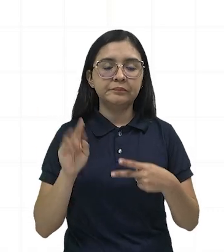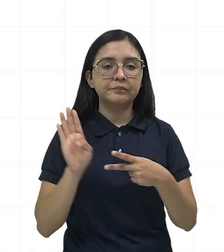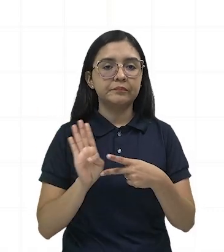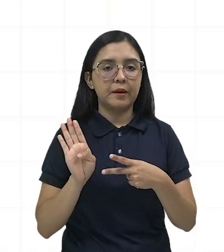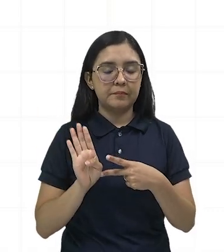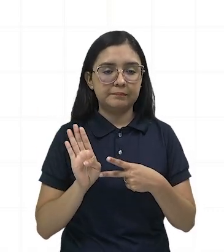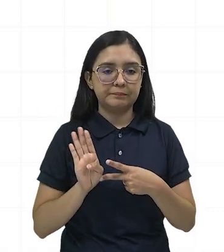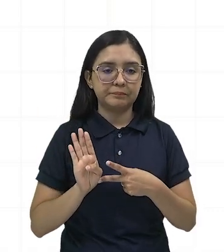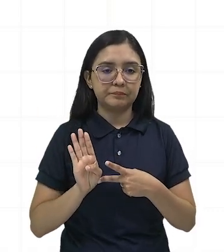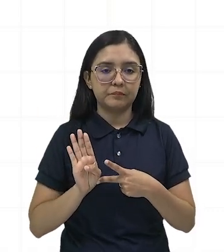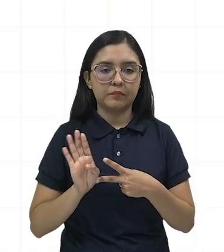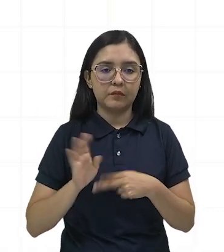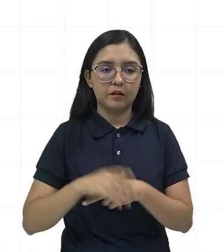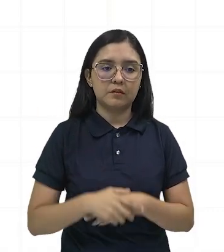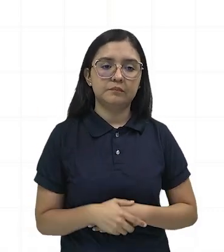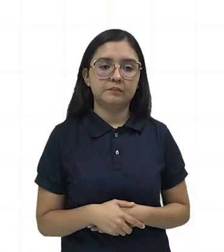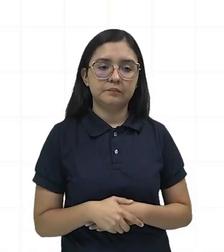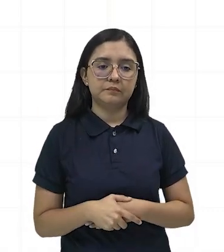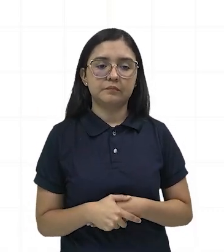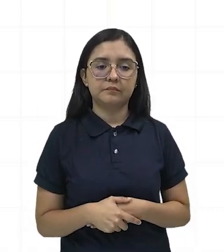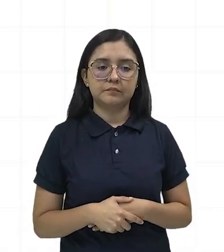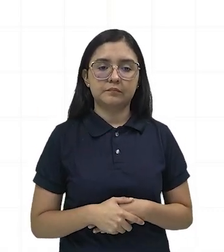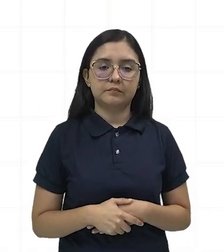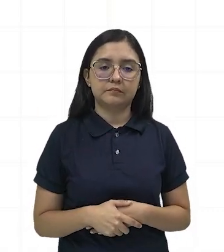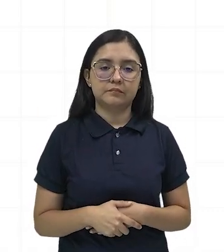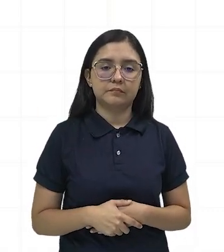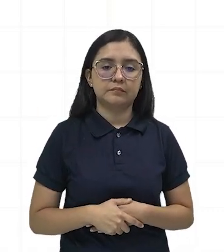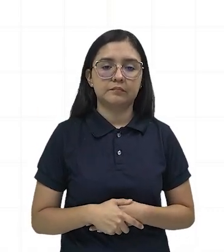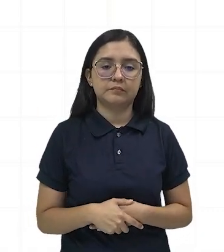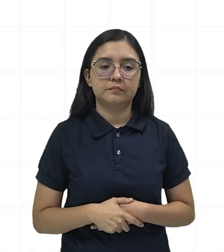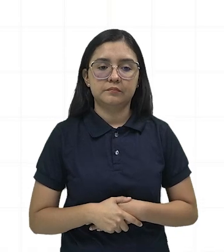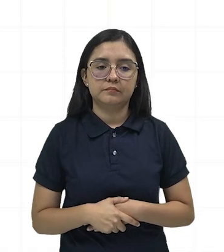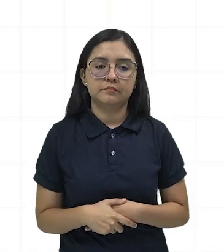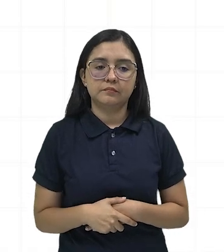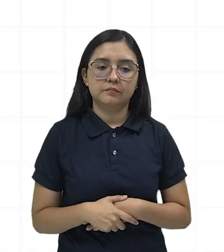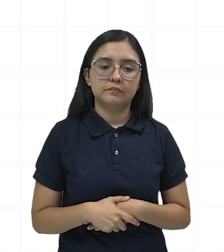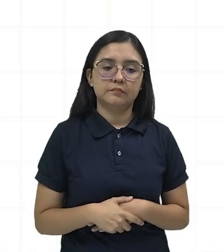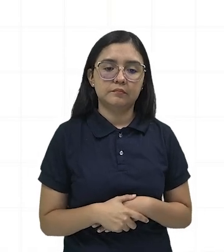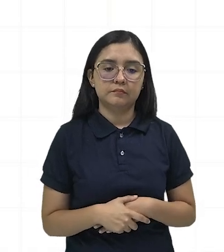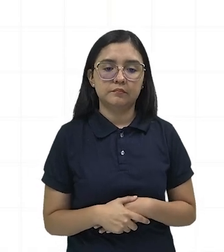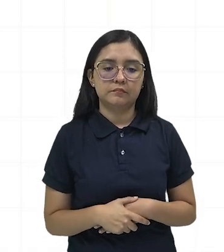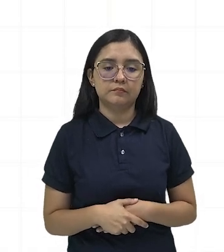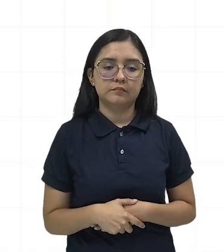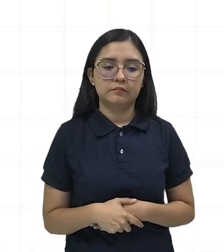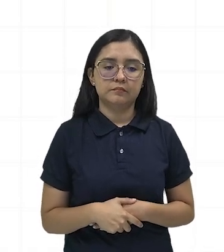letra B. Na letra B, nós temos então,